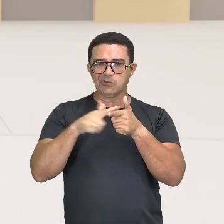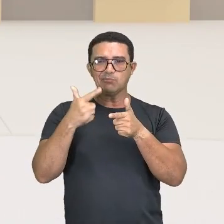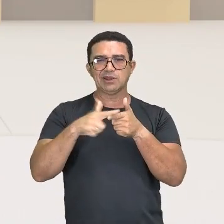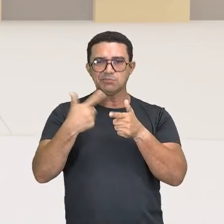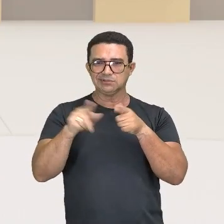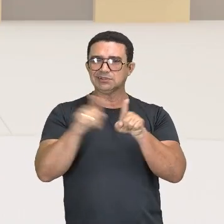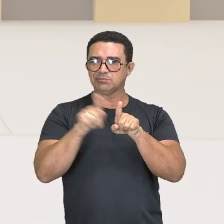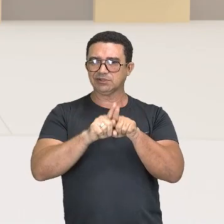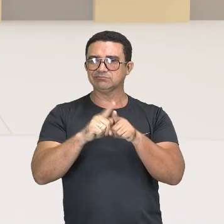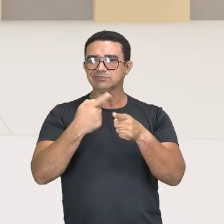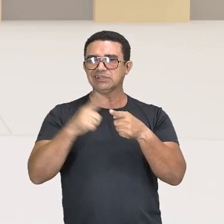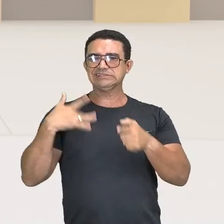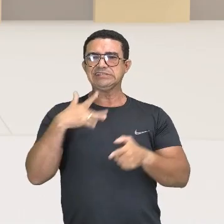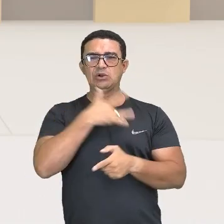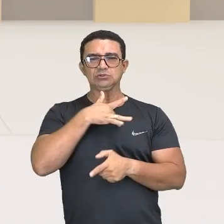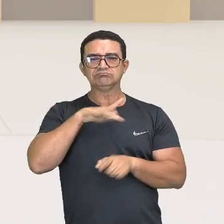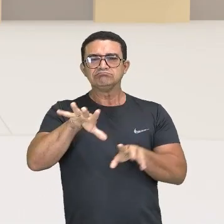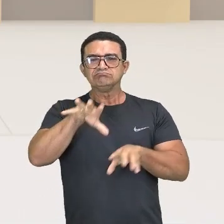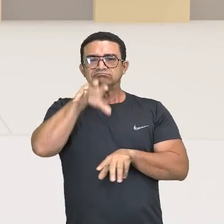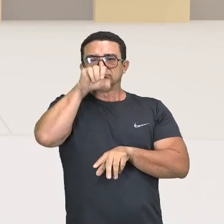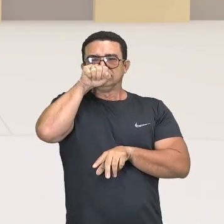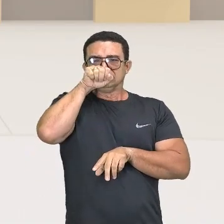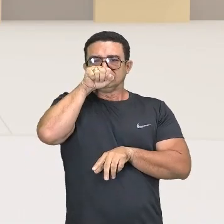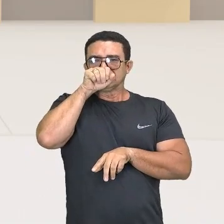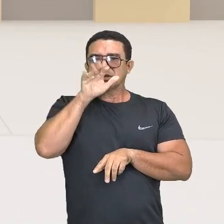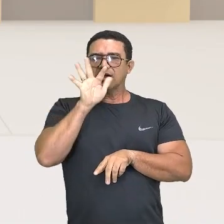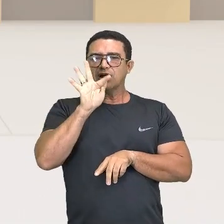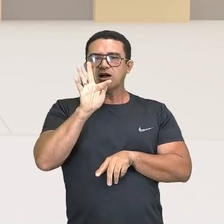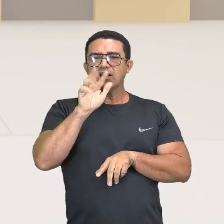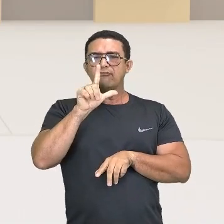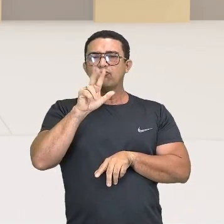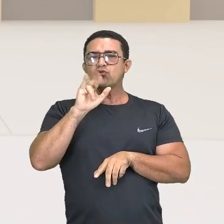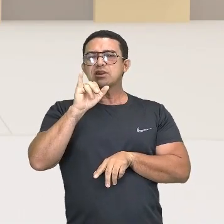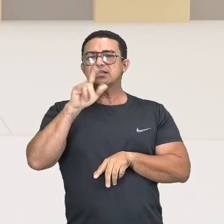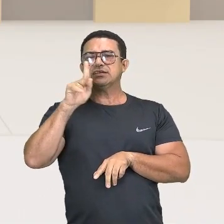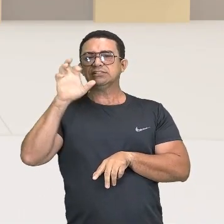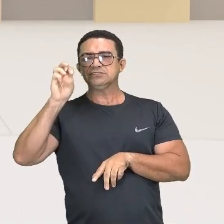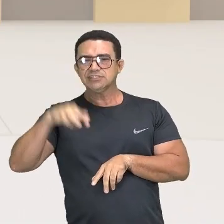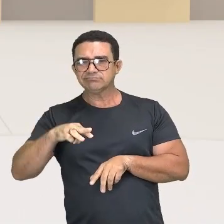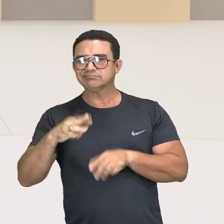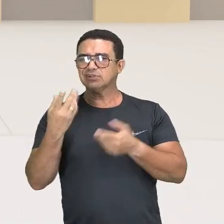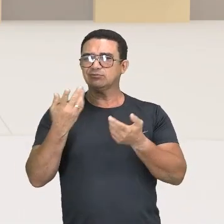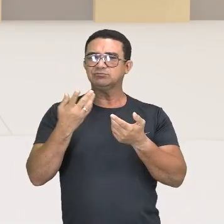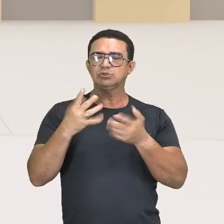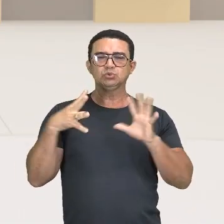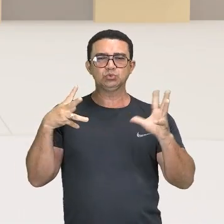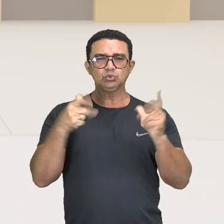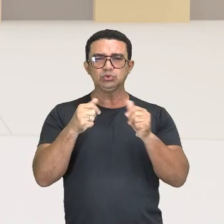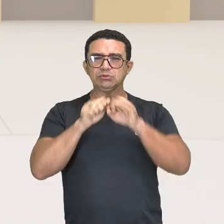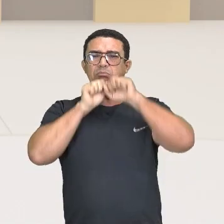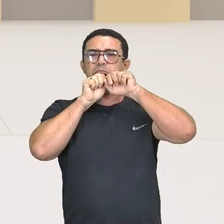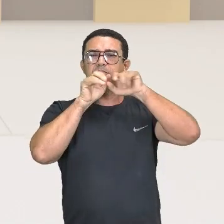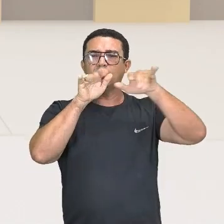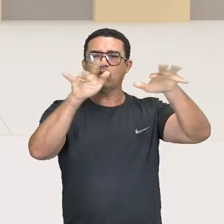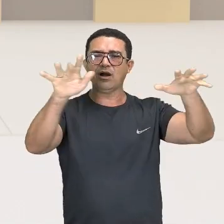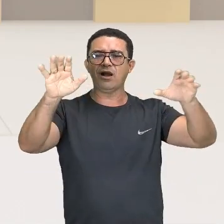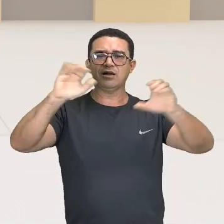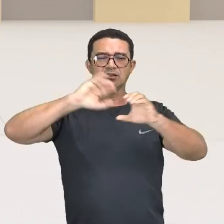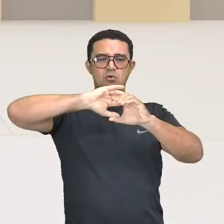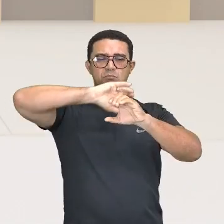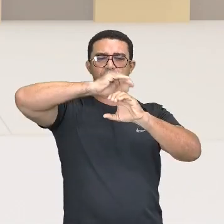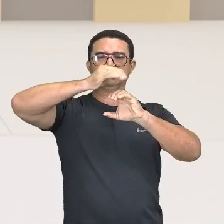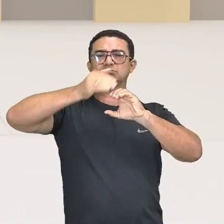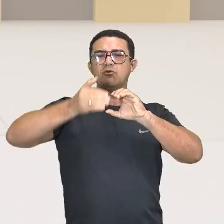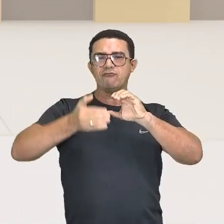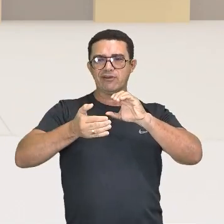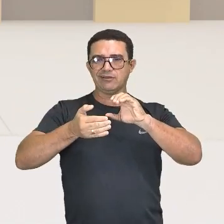doenças respiratórias, né? Então, como aquela fuligem, aquele material particulado, como a gente pôde observar, sendo lançado aí na atmosfera, pode